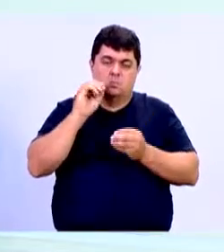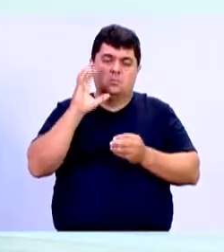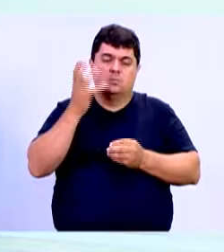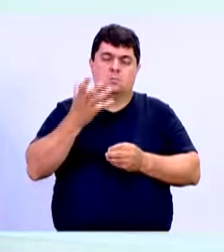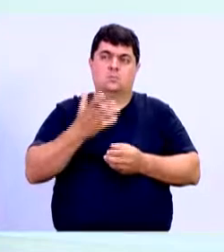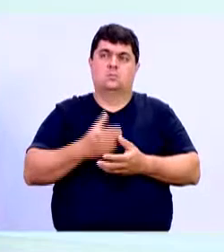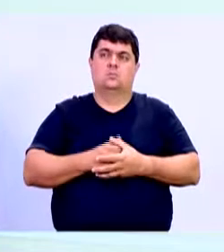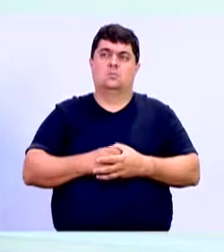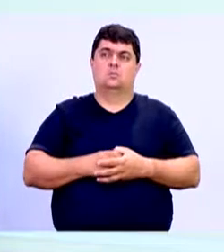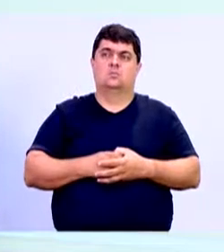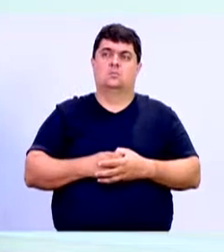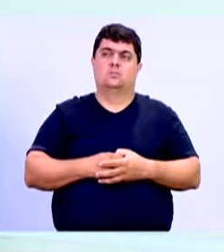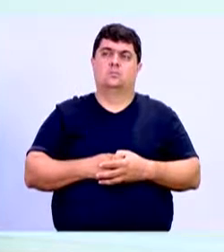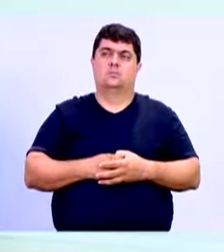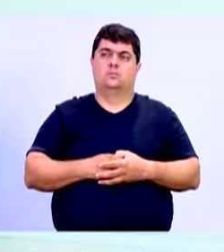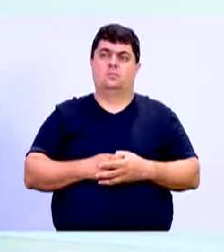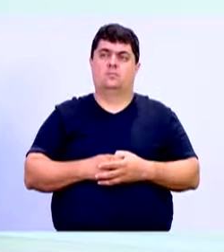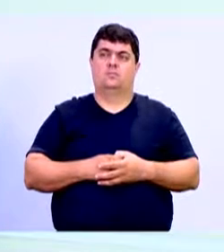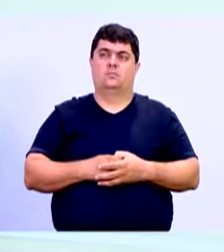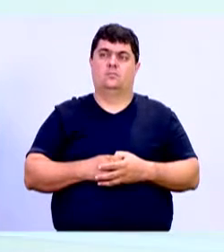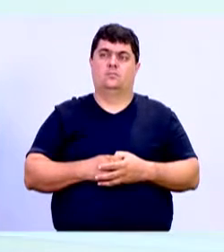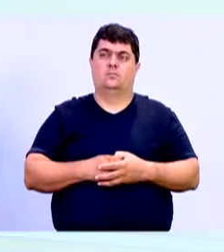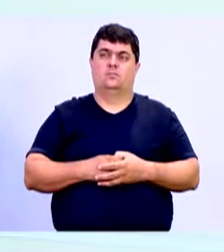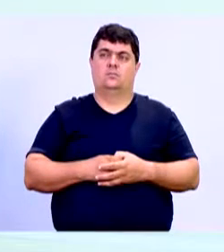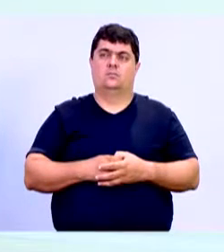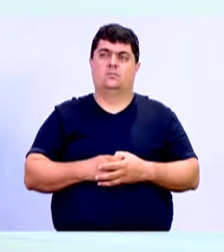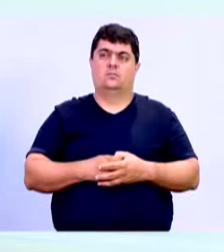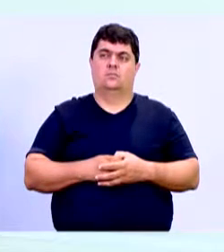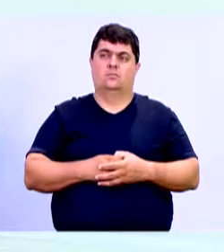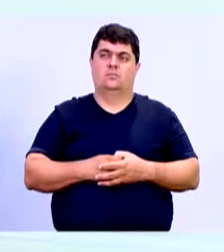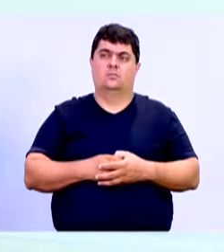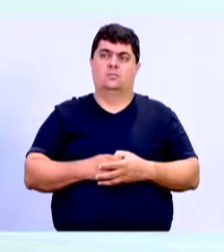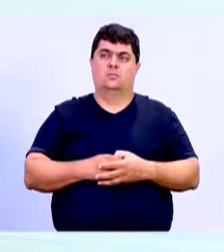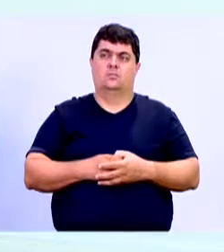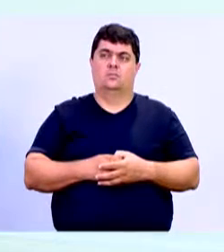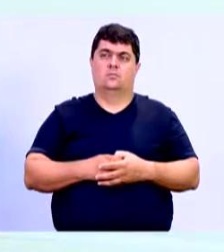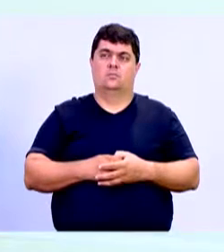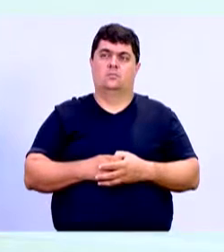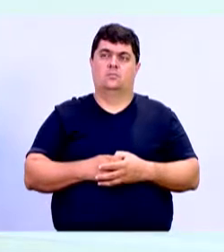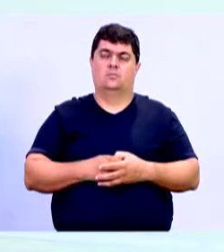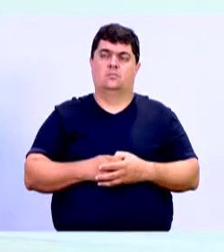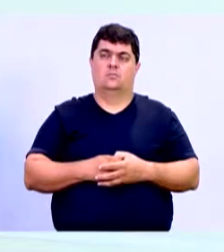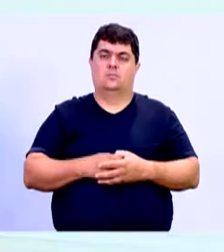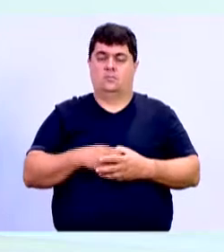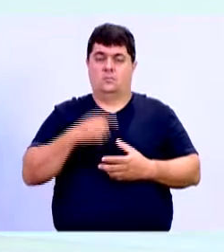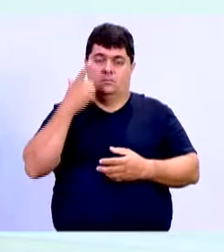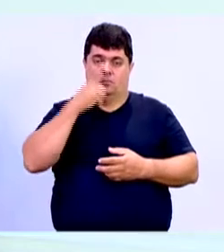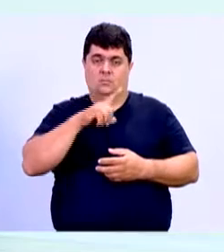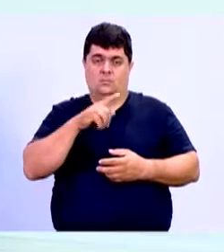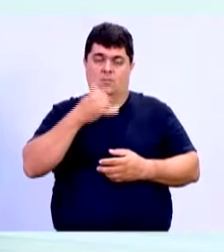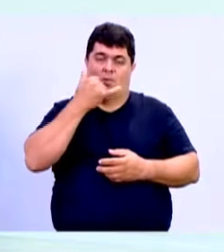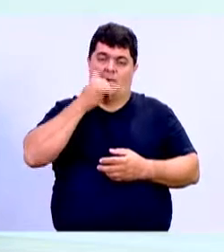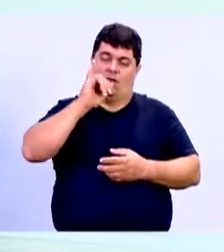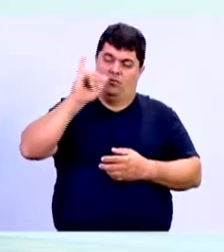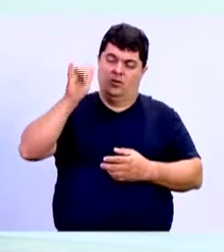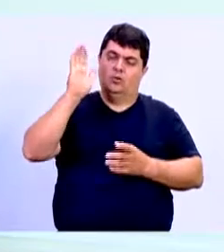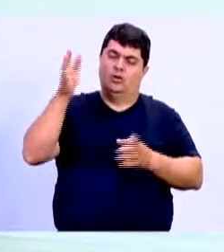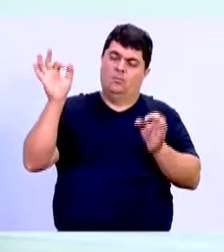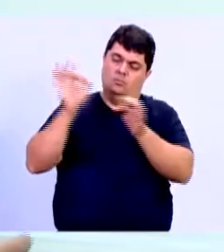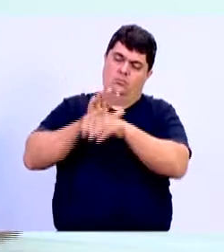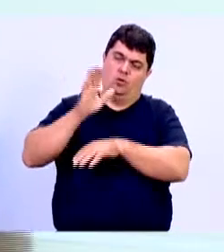que de fato está acontecendo. E aí, conseguindo, então, resolver, ele passa o rádio novamente